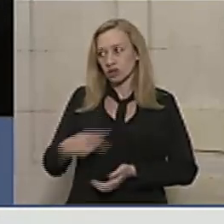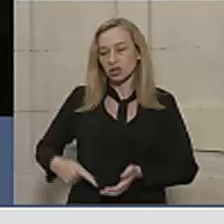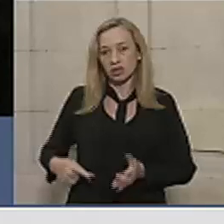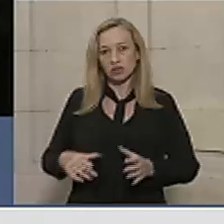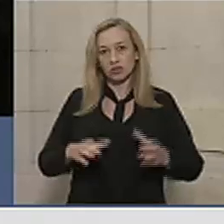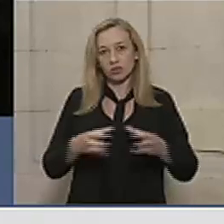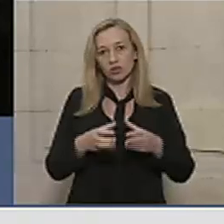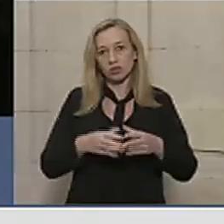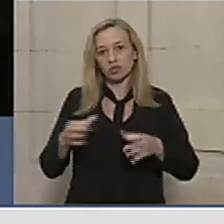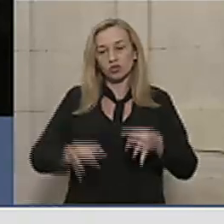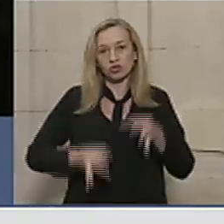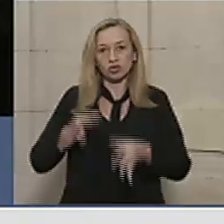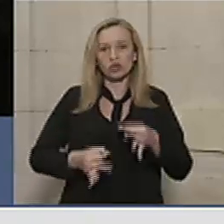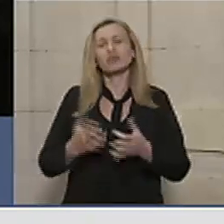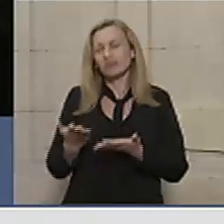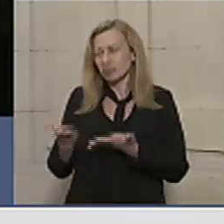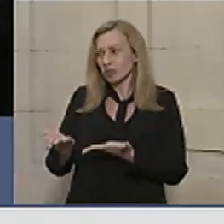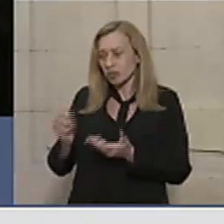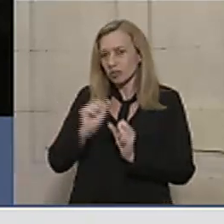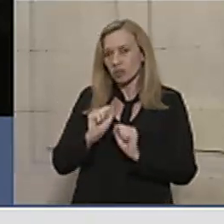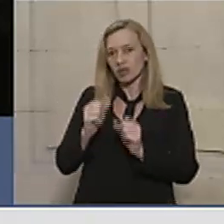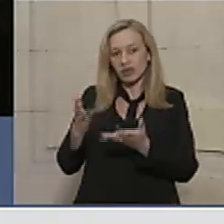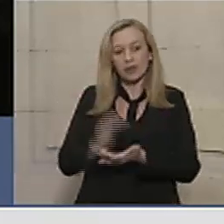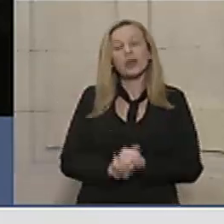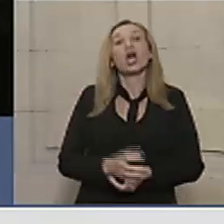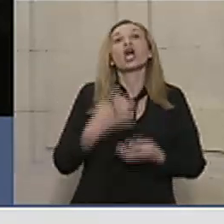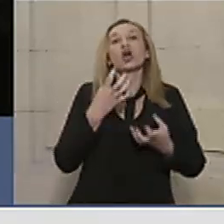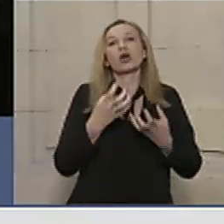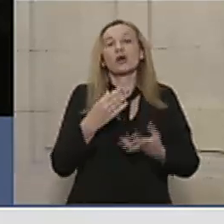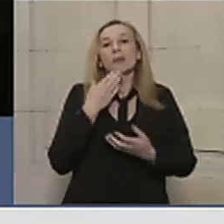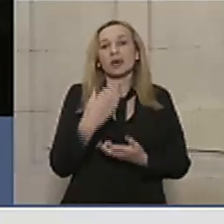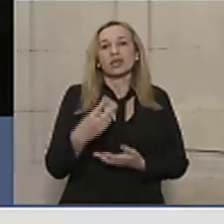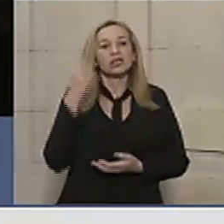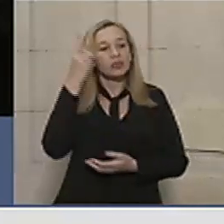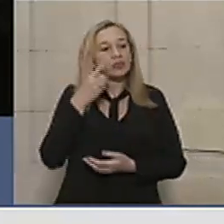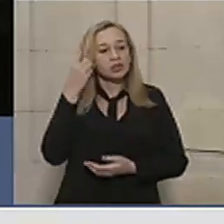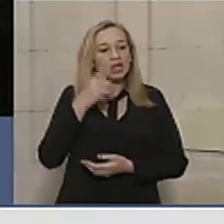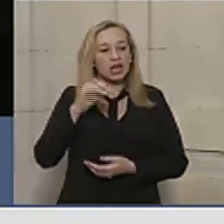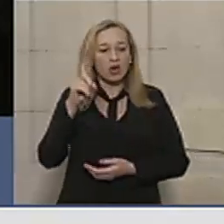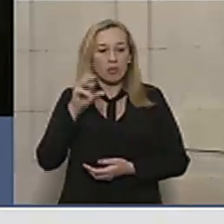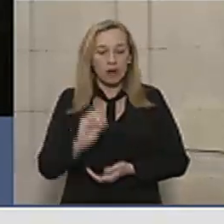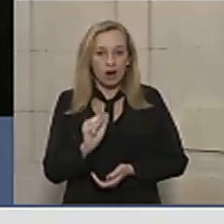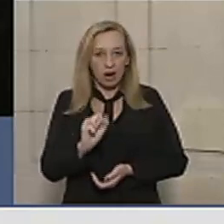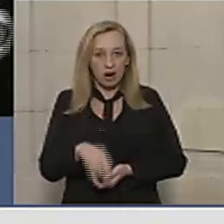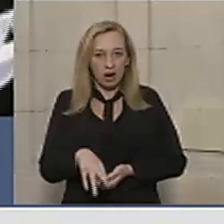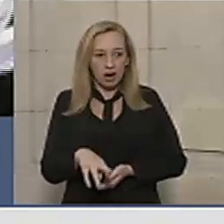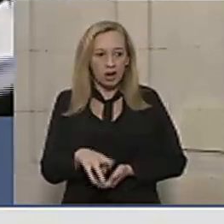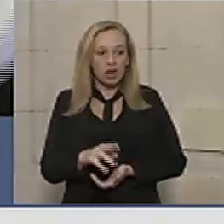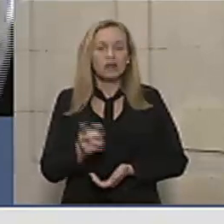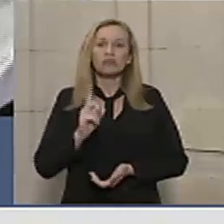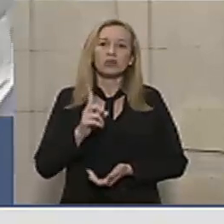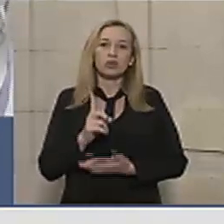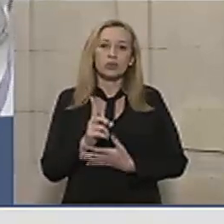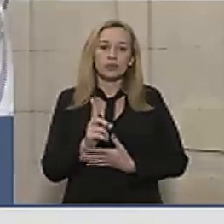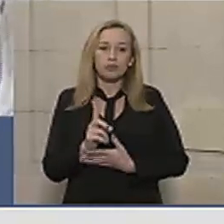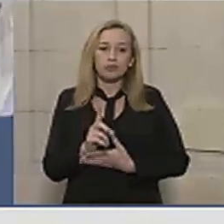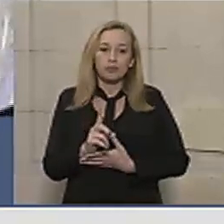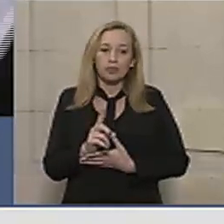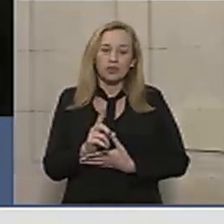favor, Vossa Excelência. Eu quero solicitar ao deputado Eliomar, não há divergência sobre o mérito da